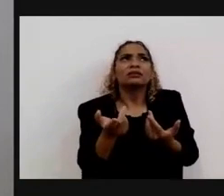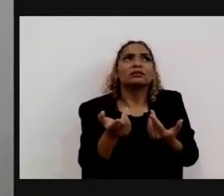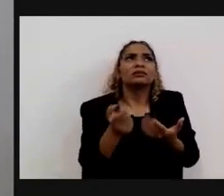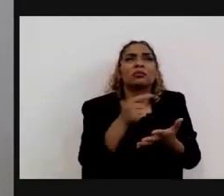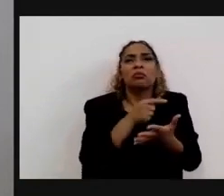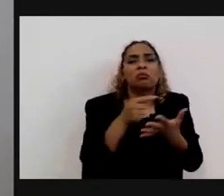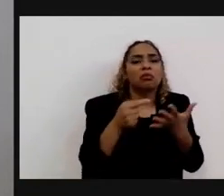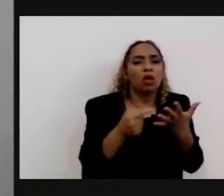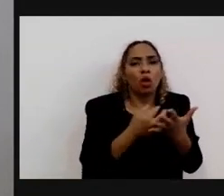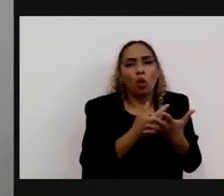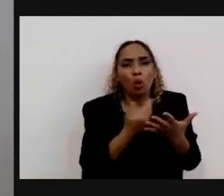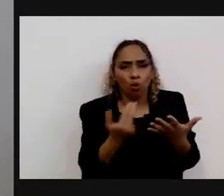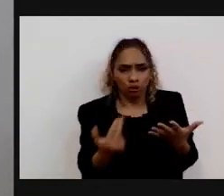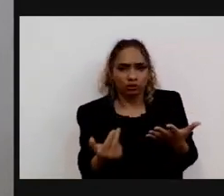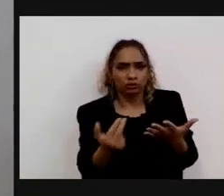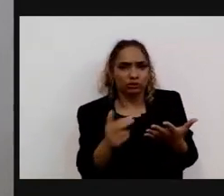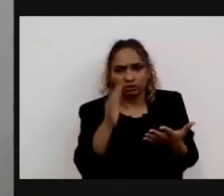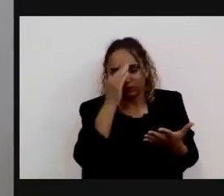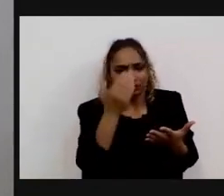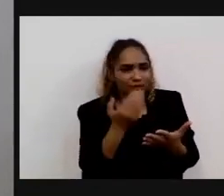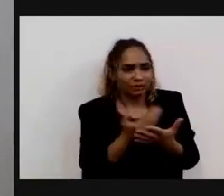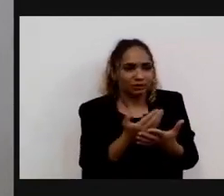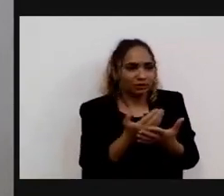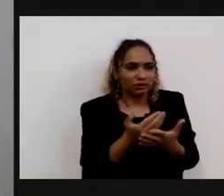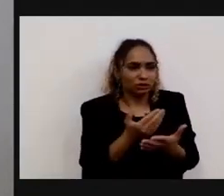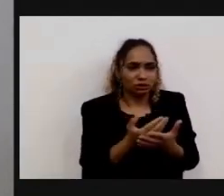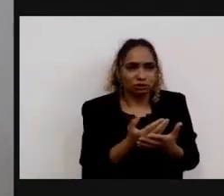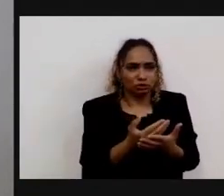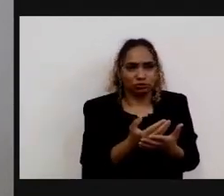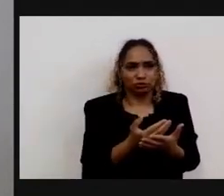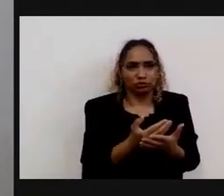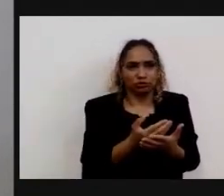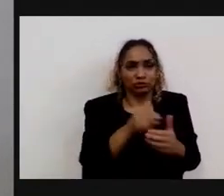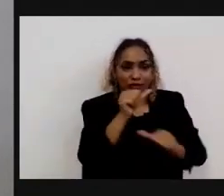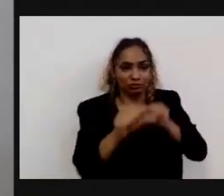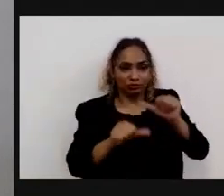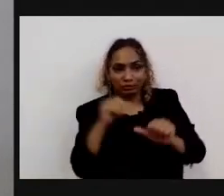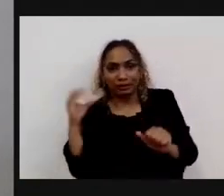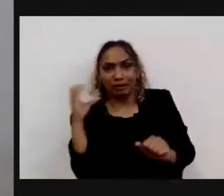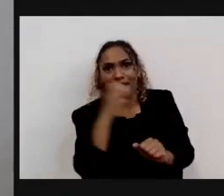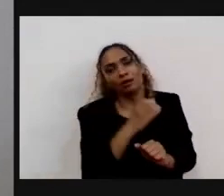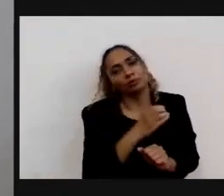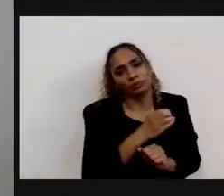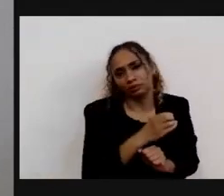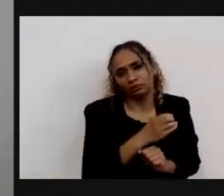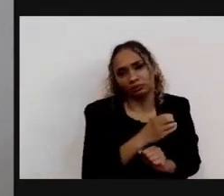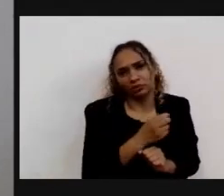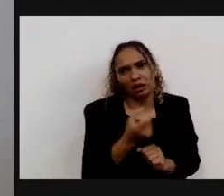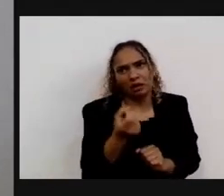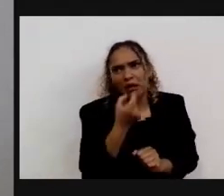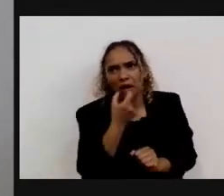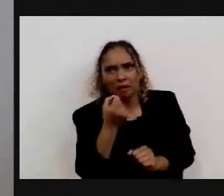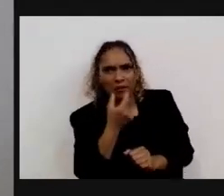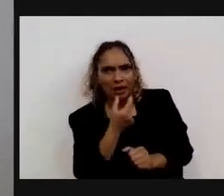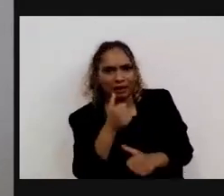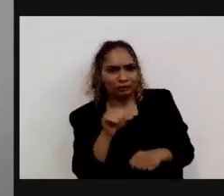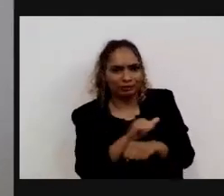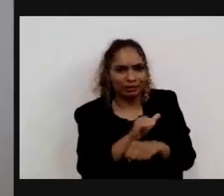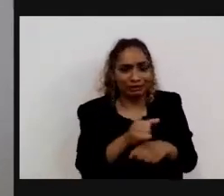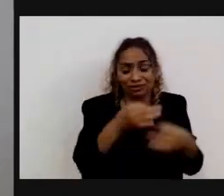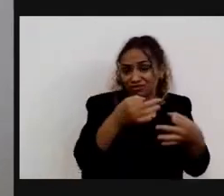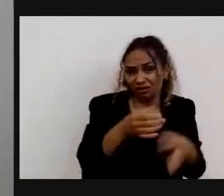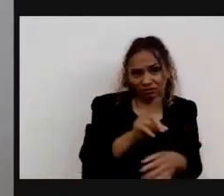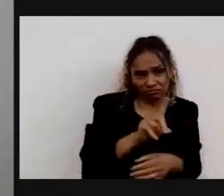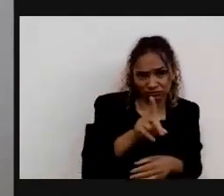fatores eu não acredito na pílula mágica e nem na mudança disruptiva ai da gente a partir disso aqui tudo mudou